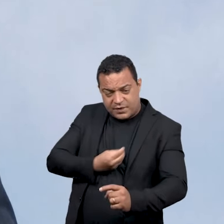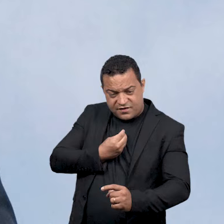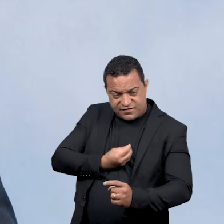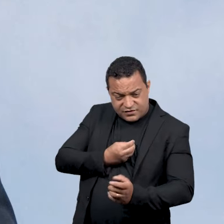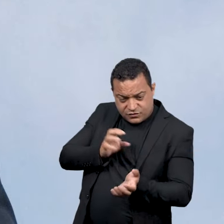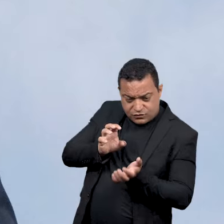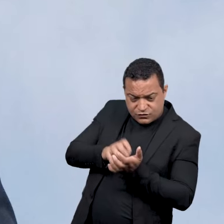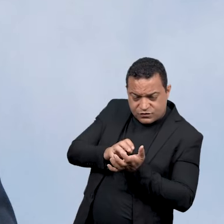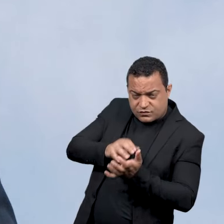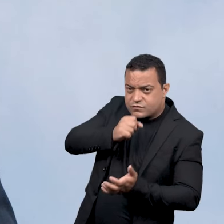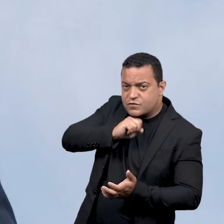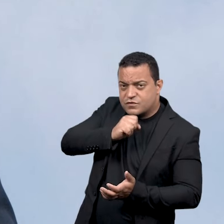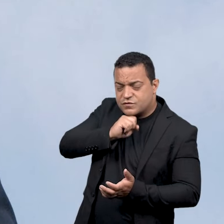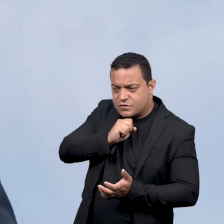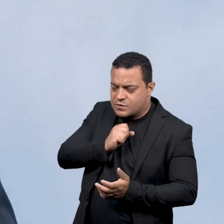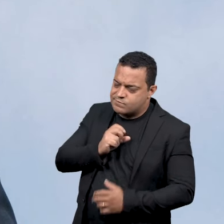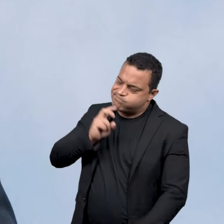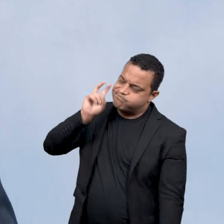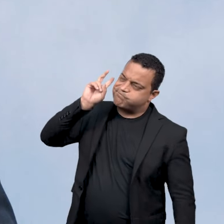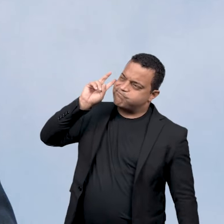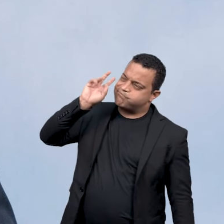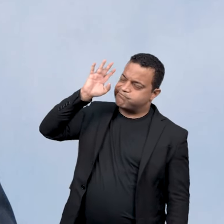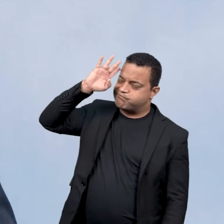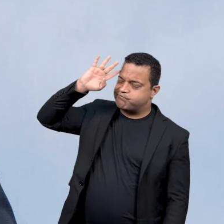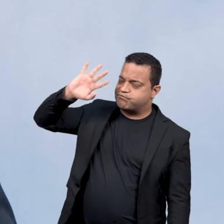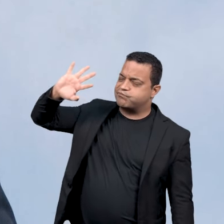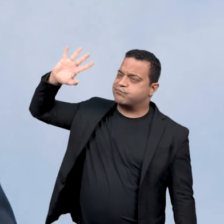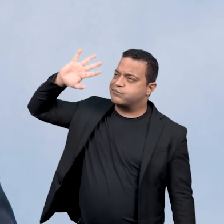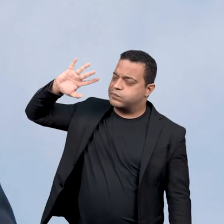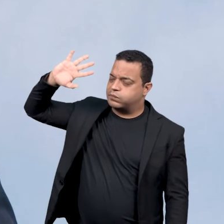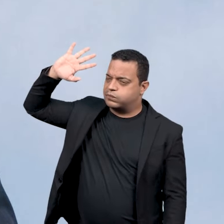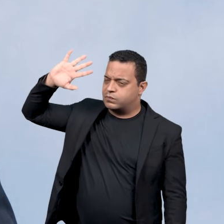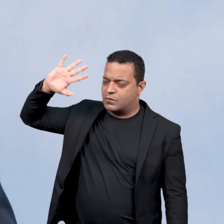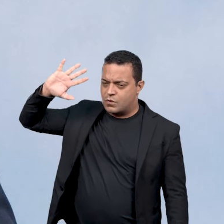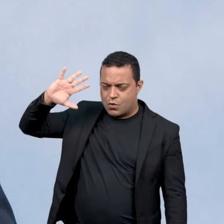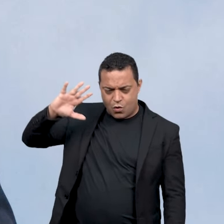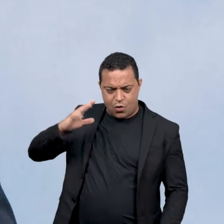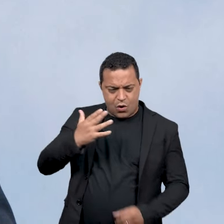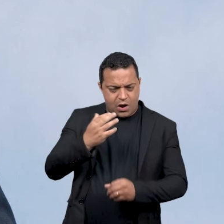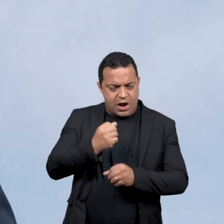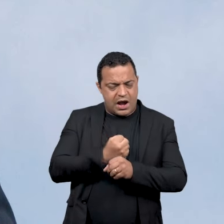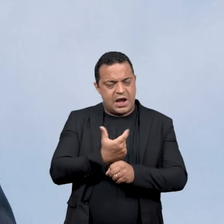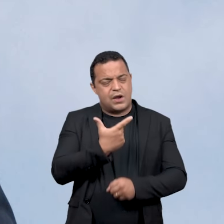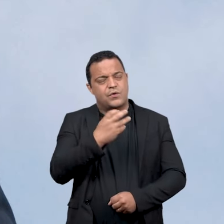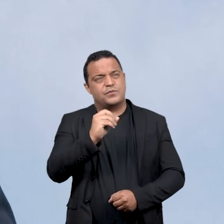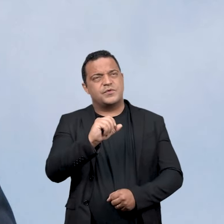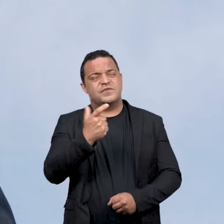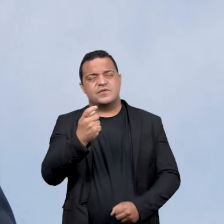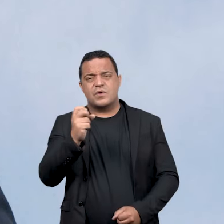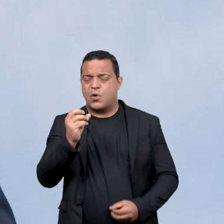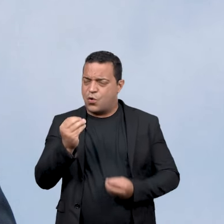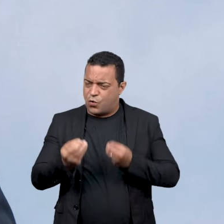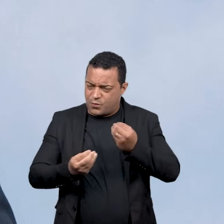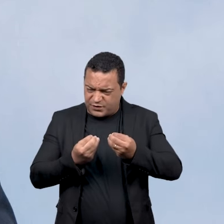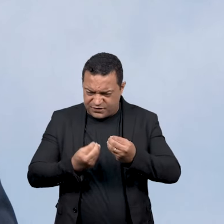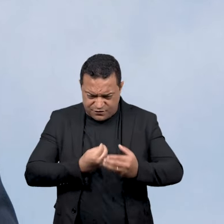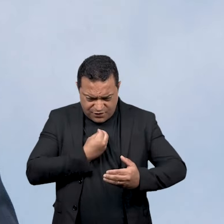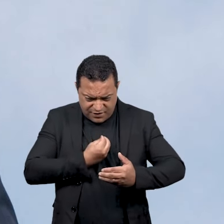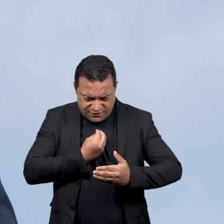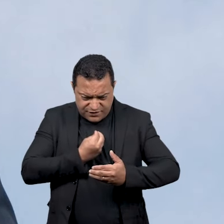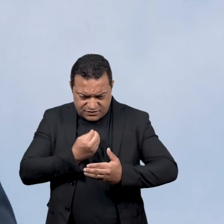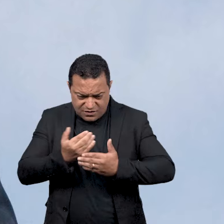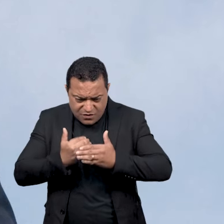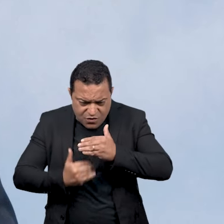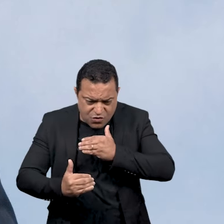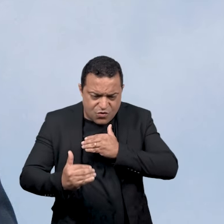eu fiquei pensando, ao longo desse ano de 2025, como foi a vida dos nossos idosos,